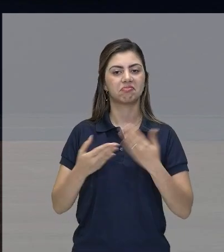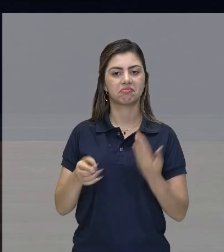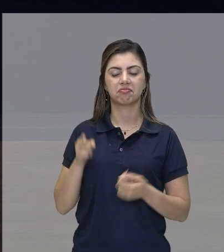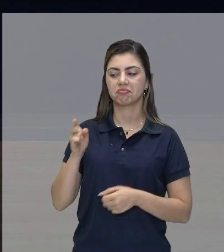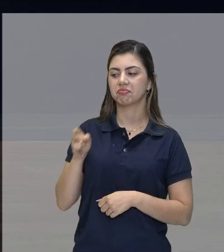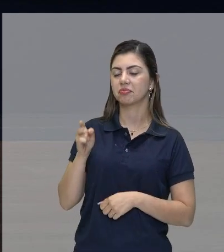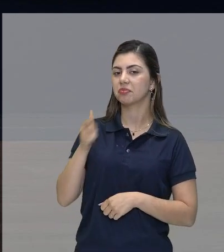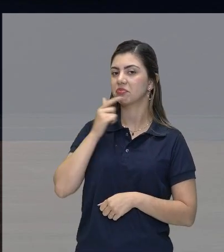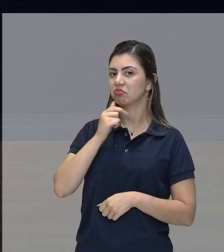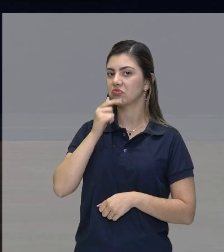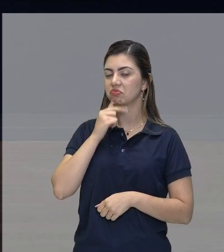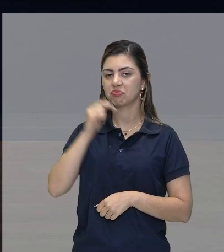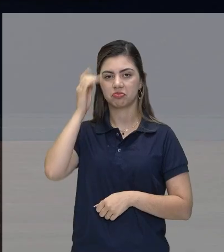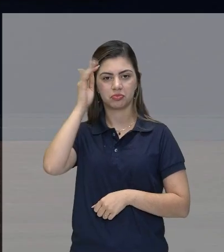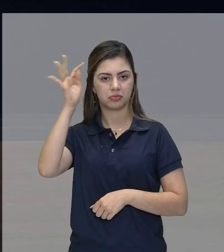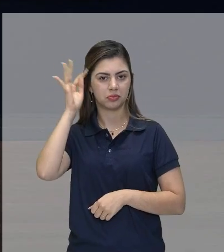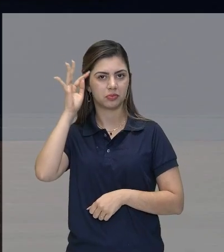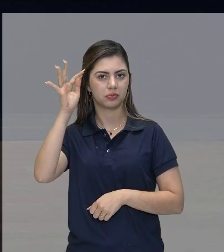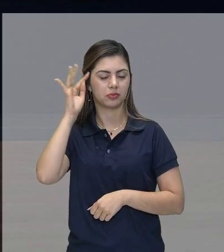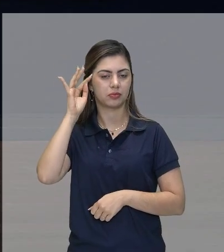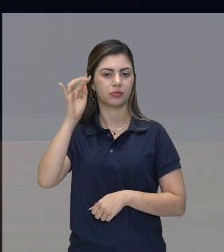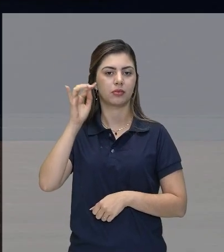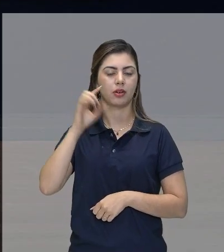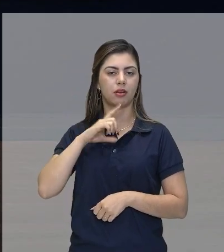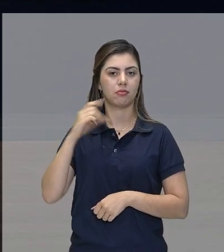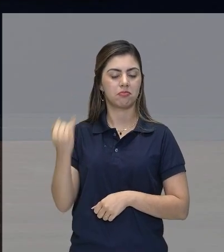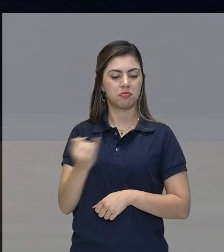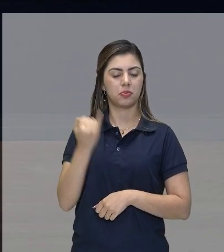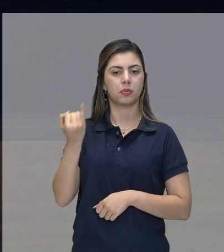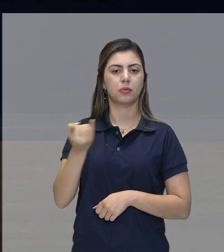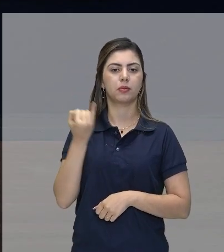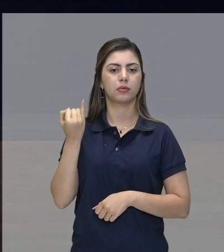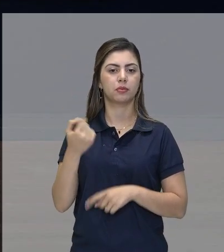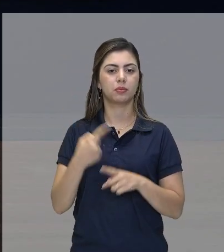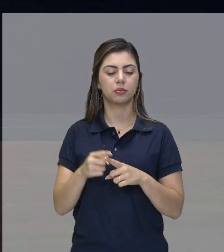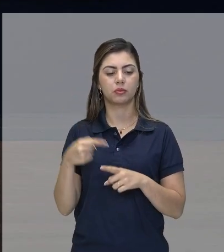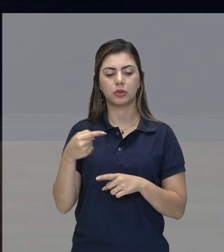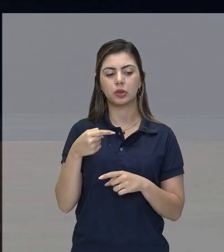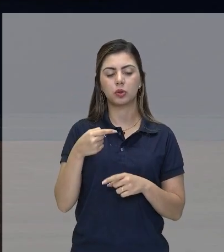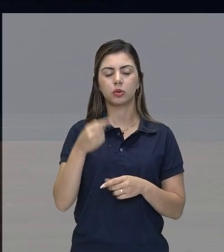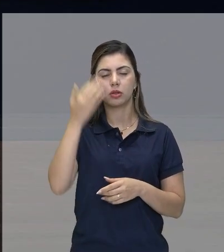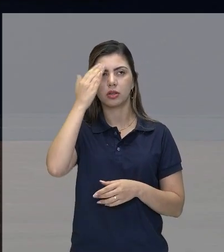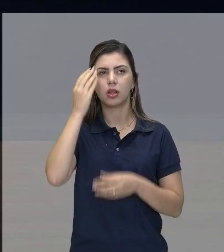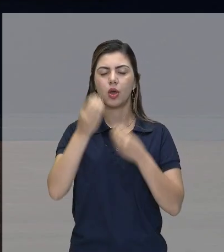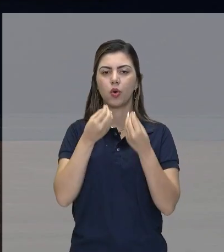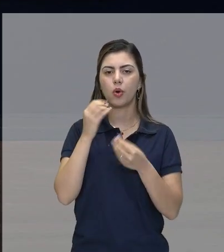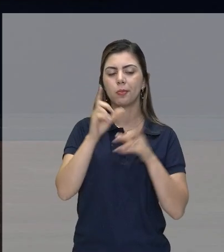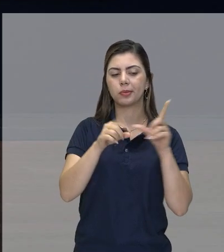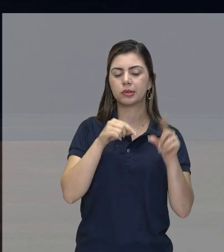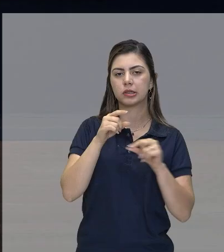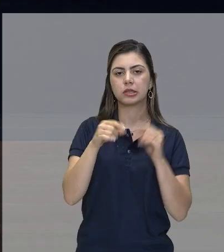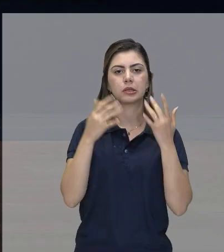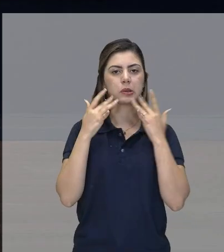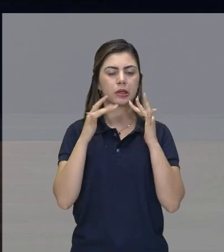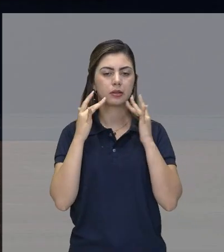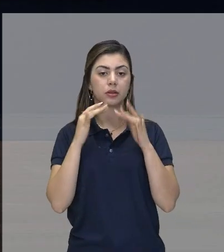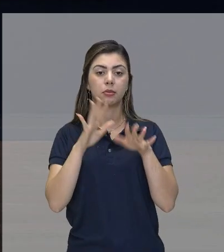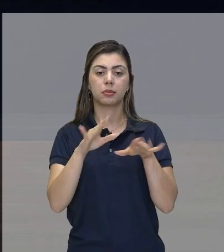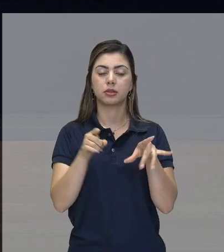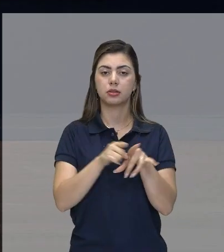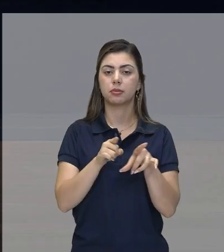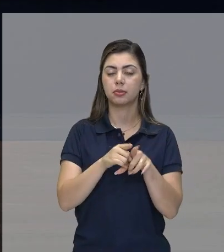desse grande naturalista para que a gente consiga entender o processo de seleção natural e também esse processo que